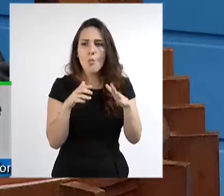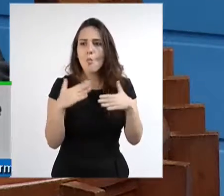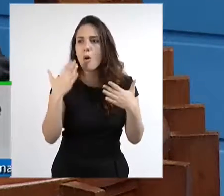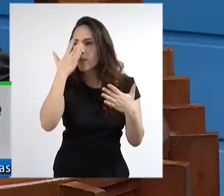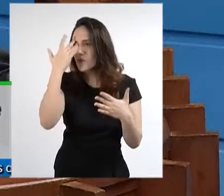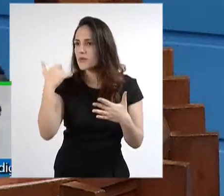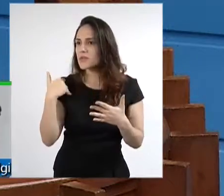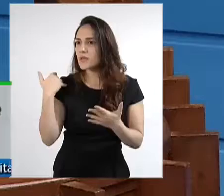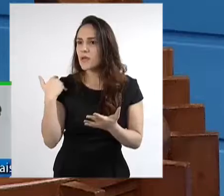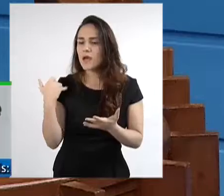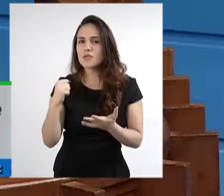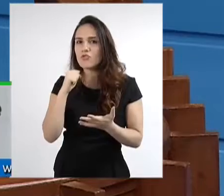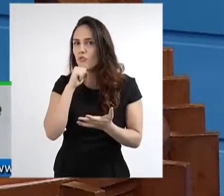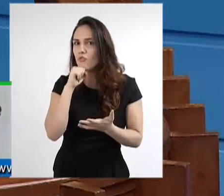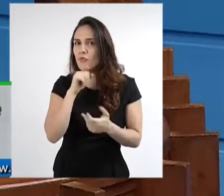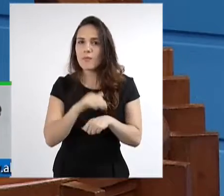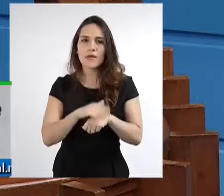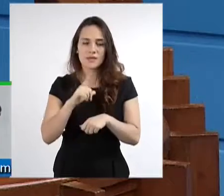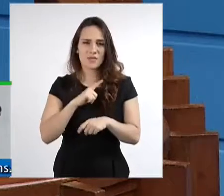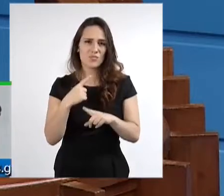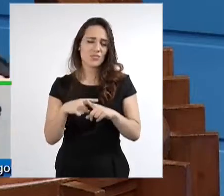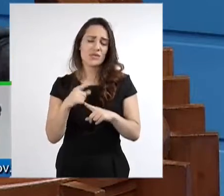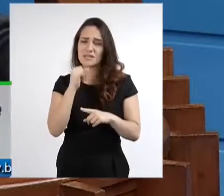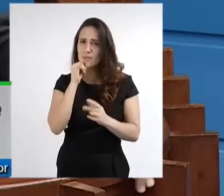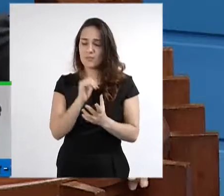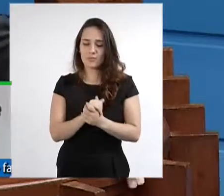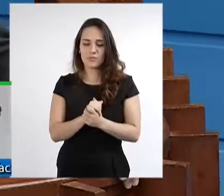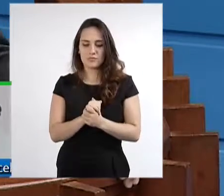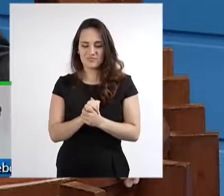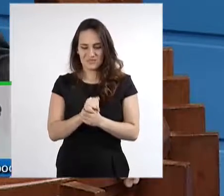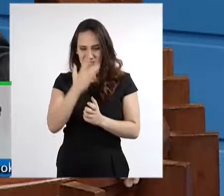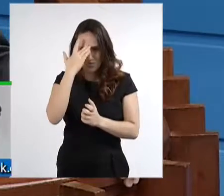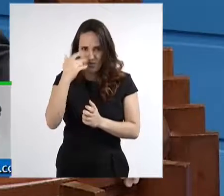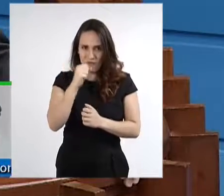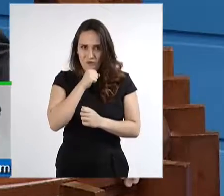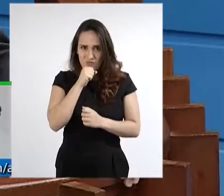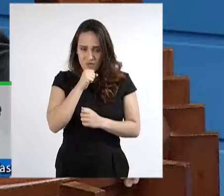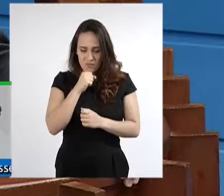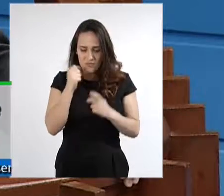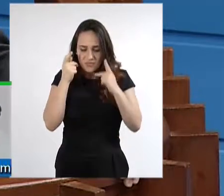vê constrangido em ir fazer um